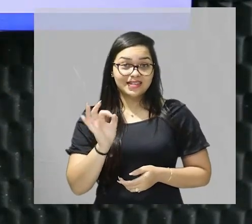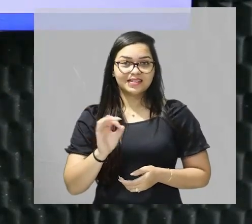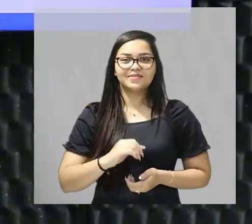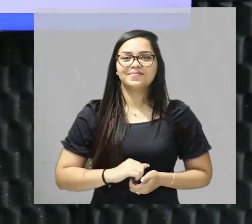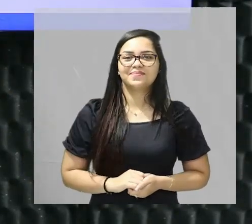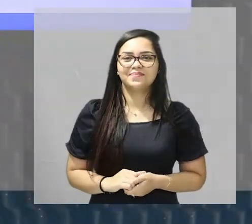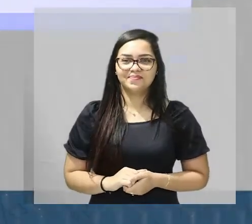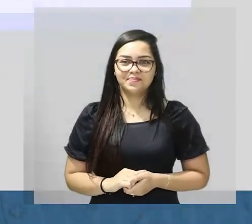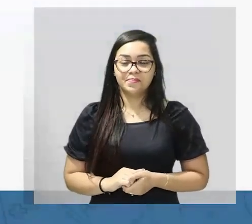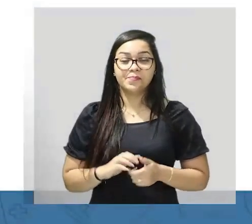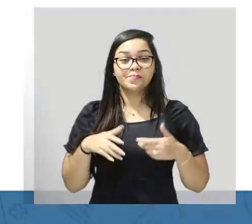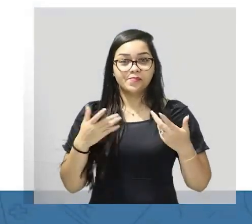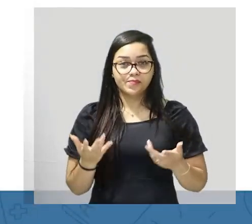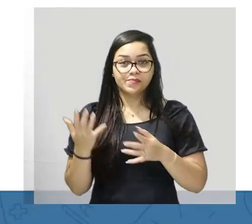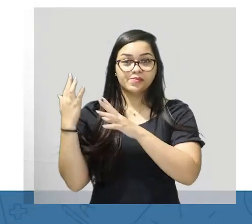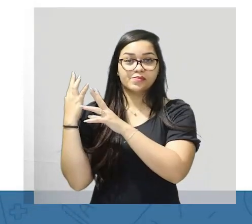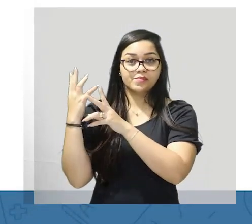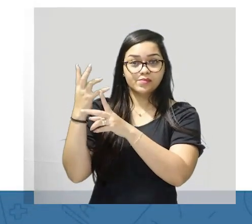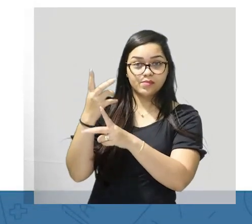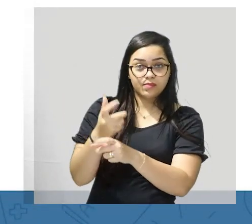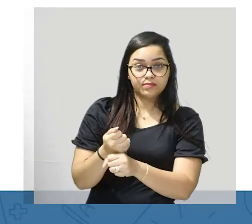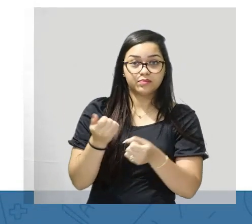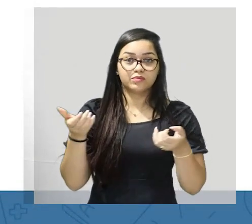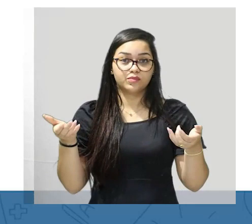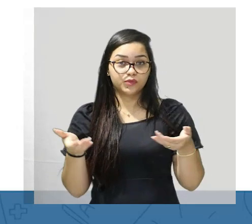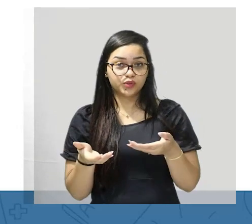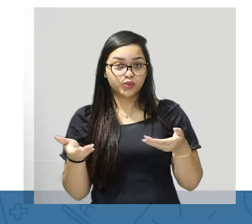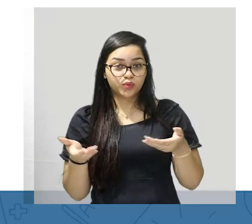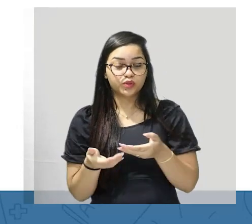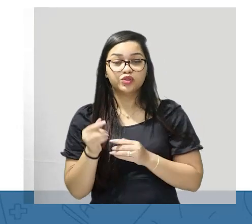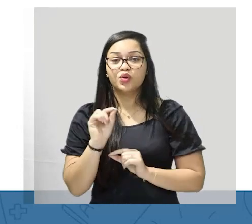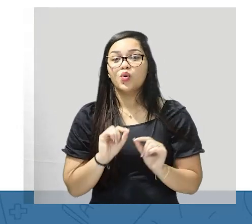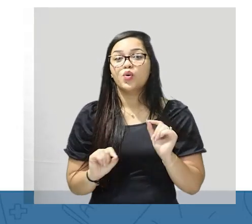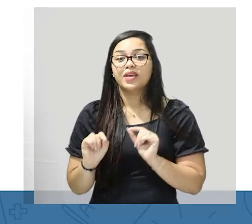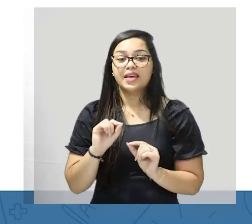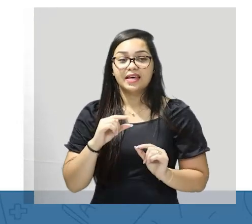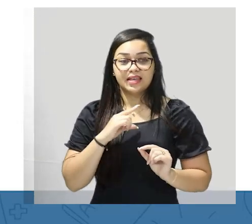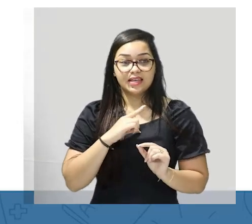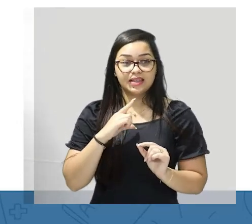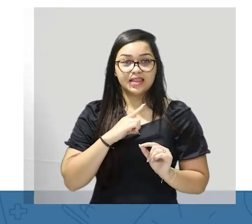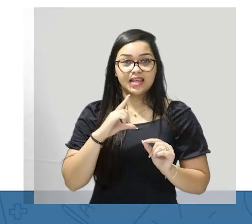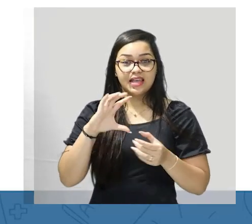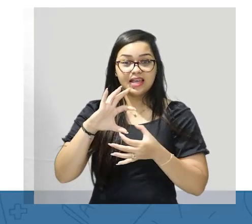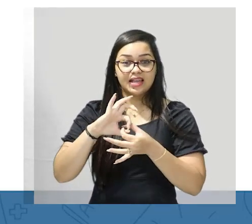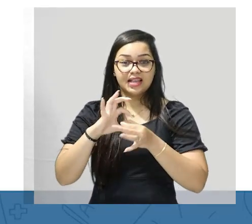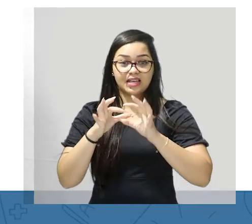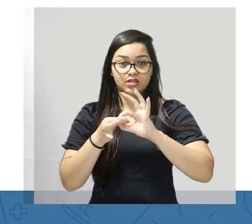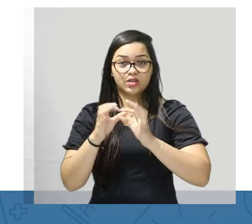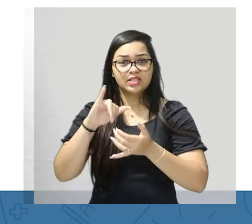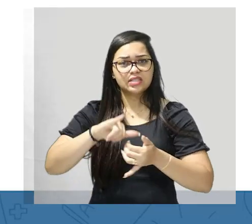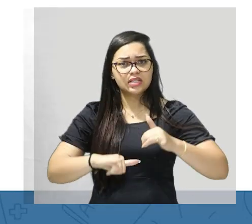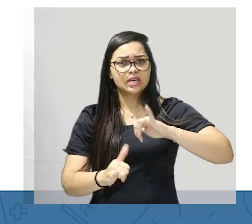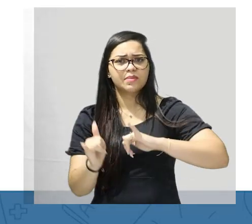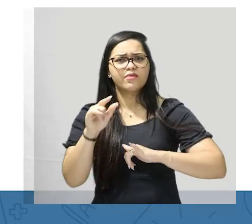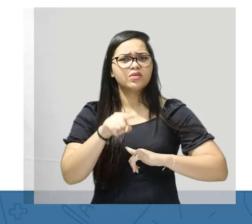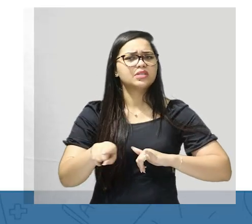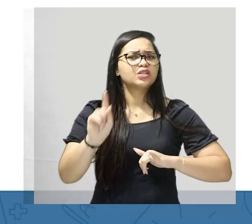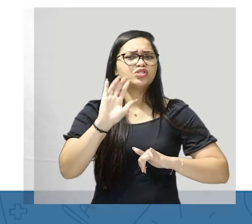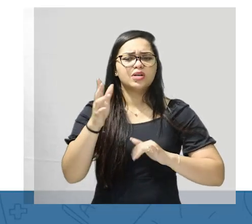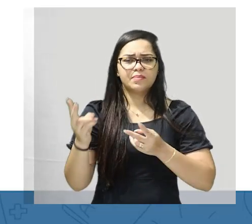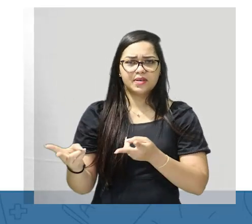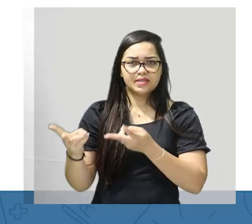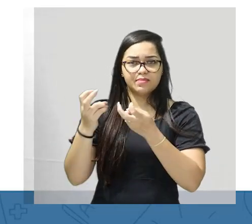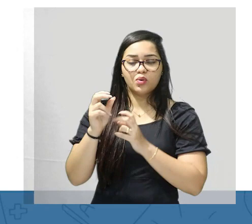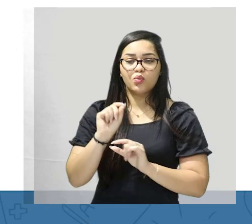Turminha, na nossa revisão de hoje estaremos abordando ligações químicas. E você já percebeu na tela